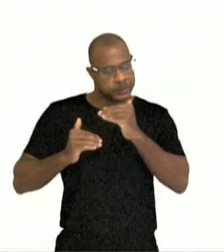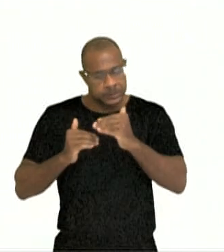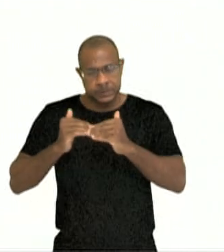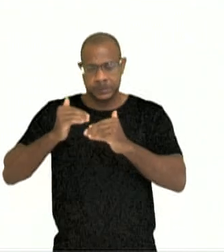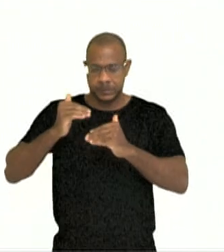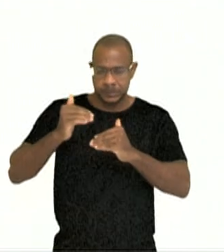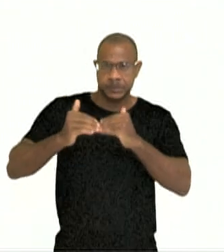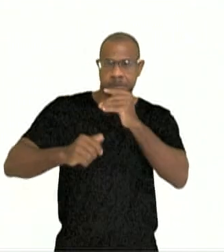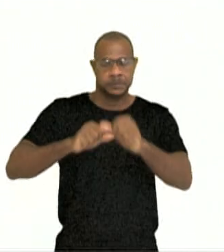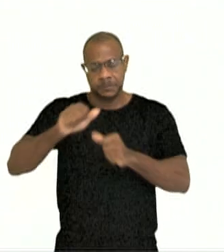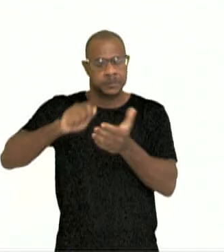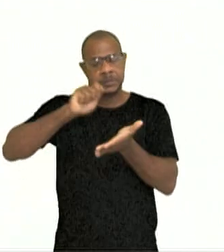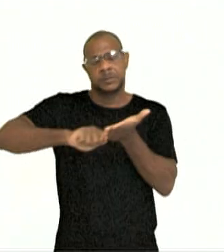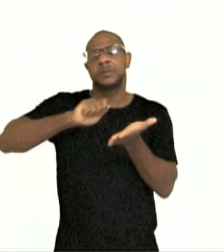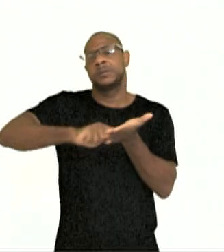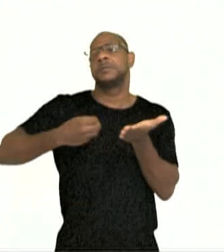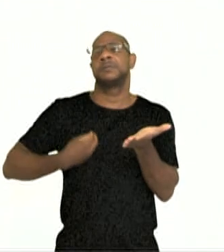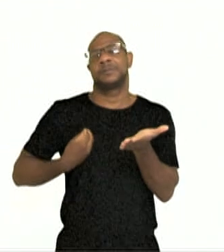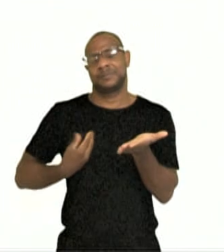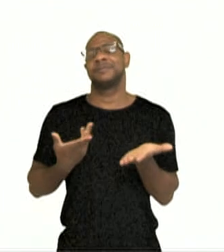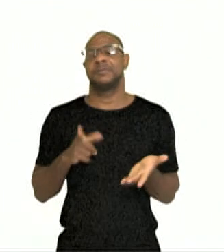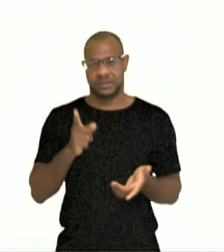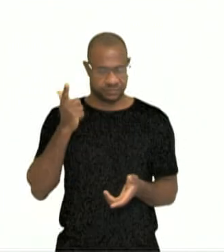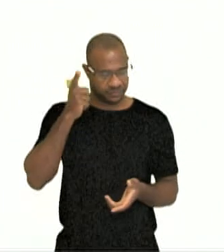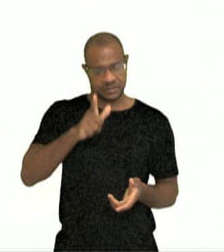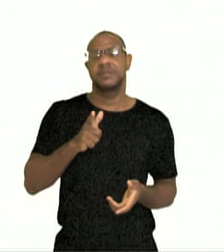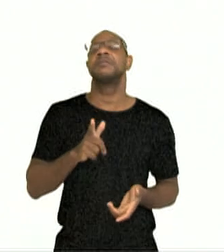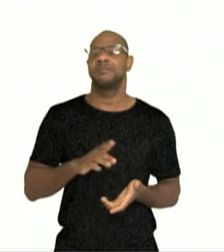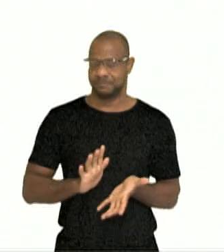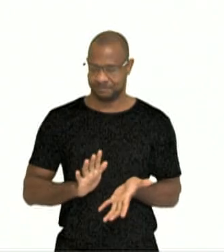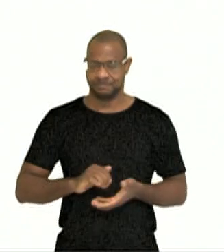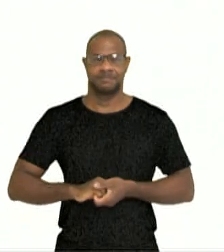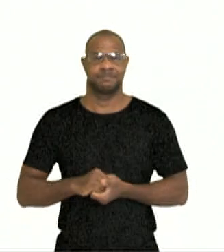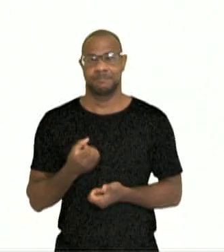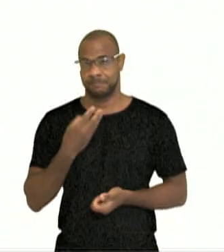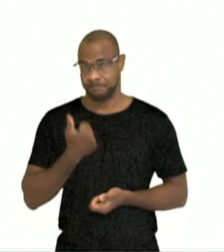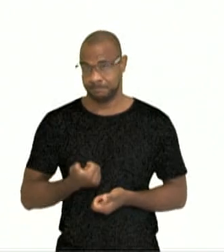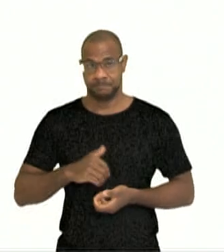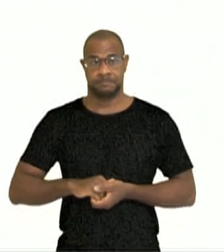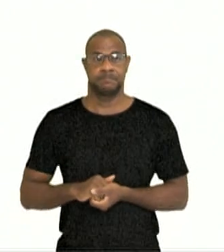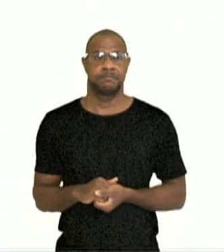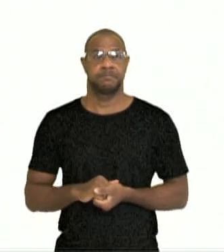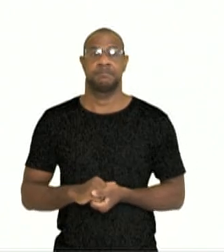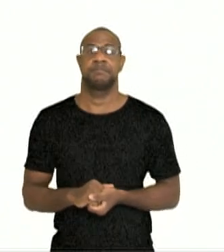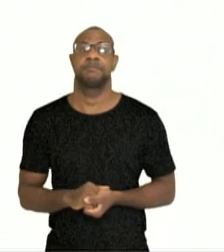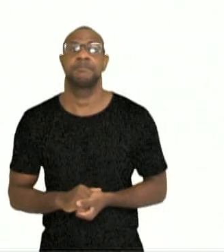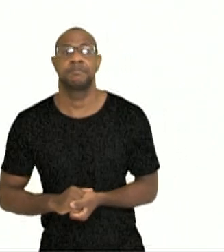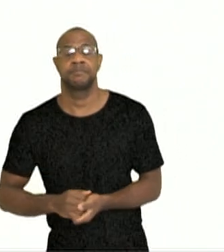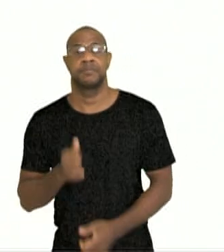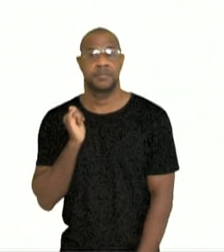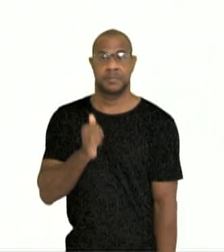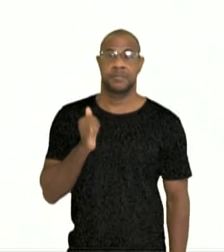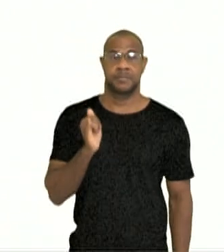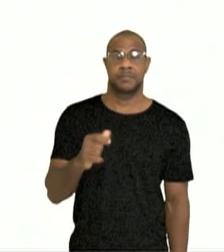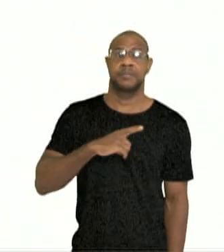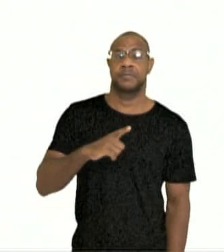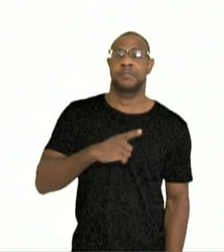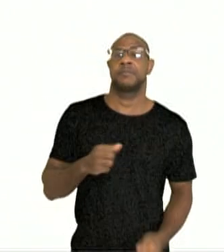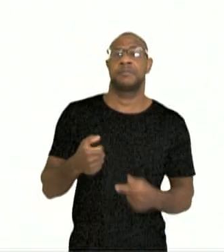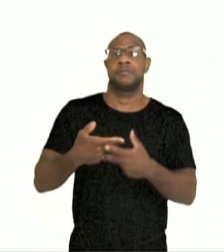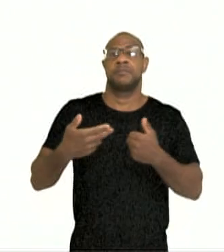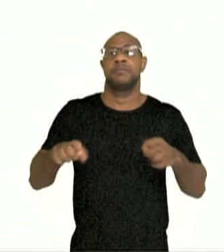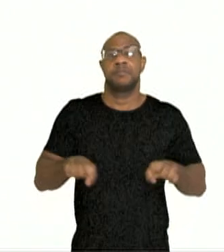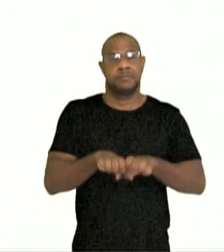tornar um escritor e eu tenho certeza que você vai conseguir se sair muito bem. A narrativa possui alguns